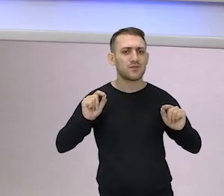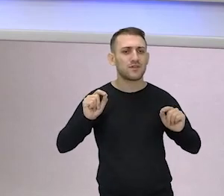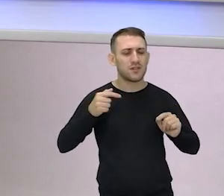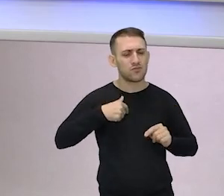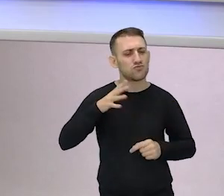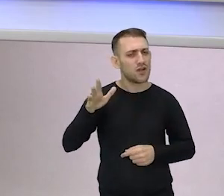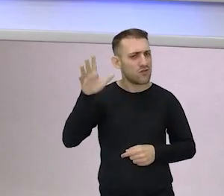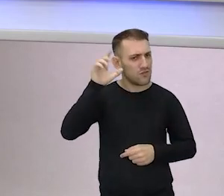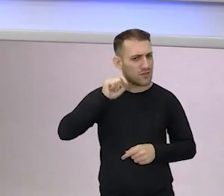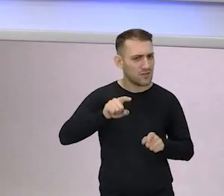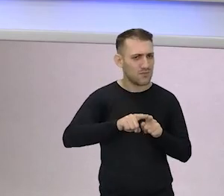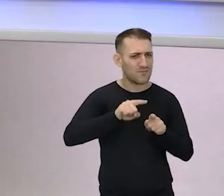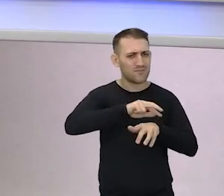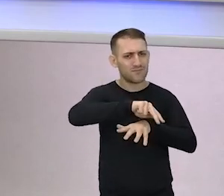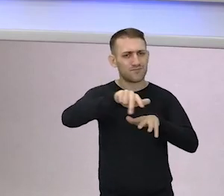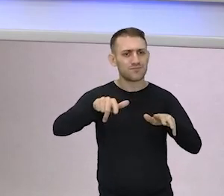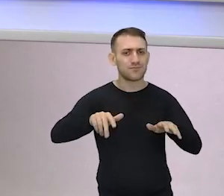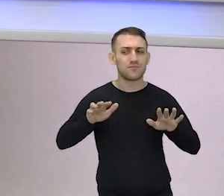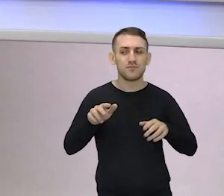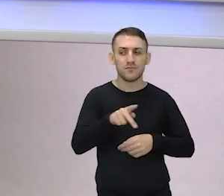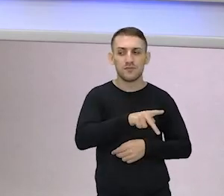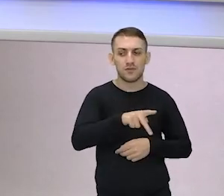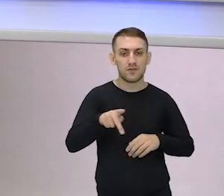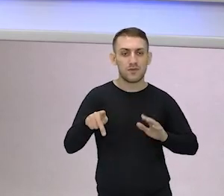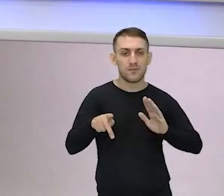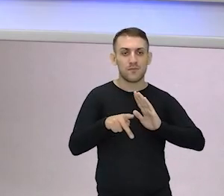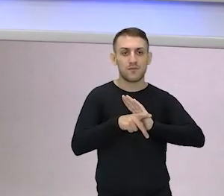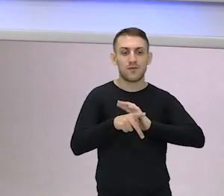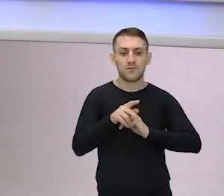mesmo já ouvi inúmeras vezes. Mas, professor,